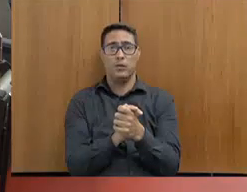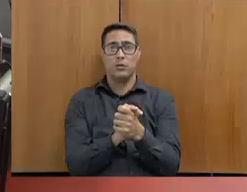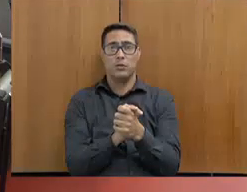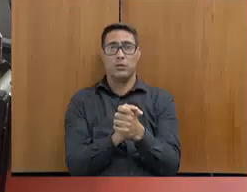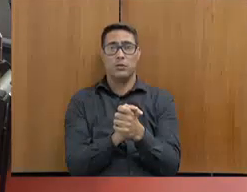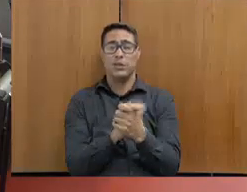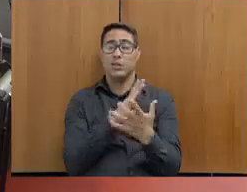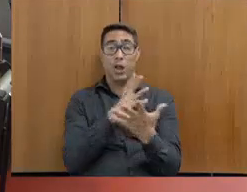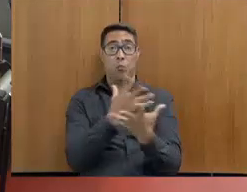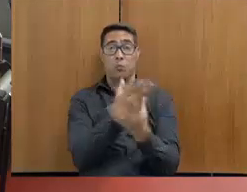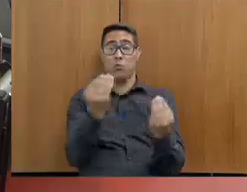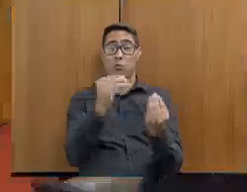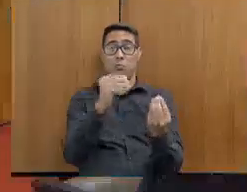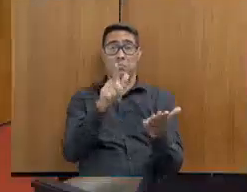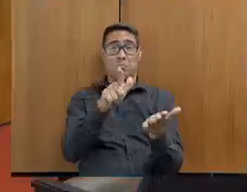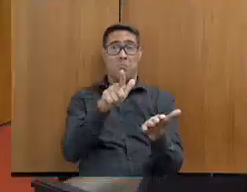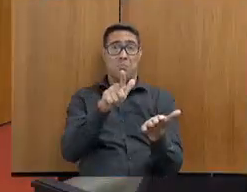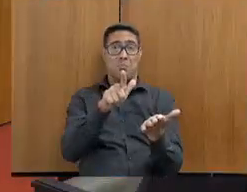papel